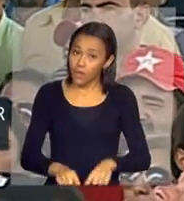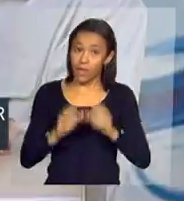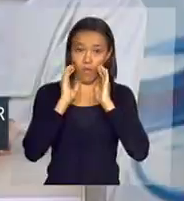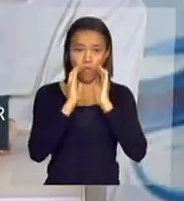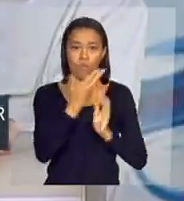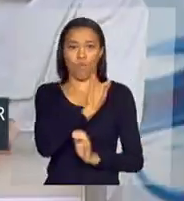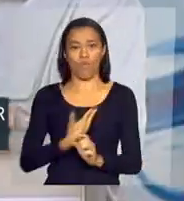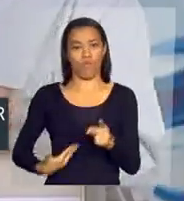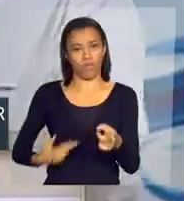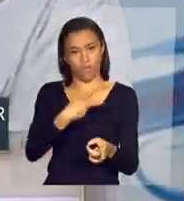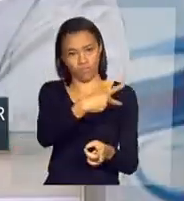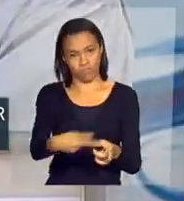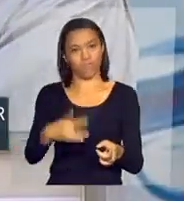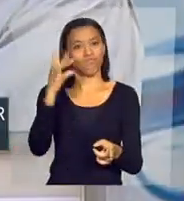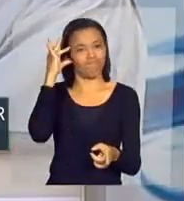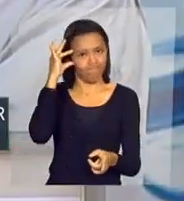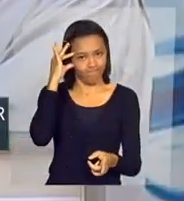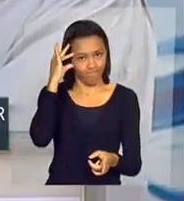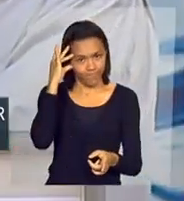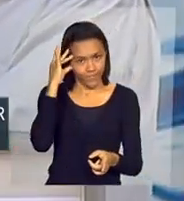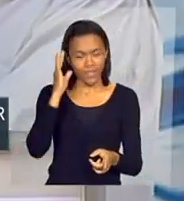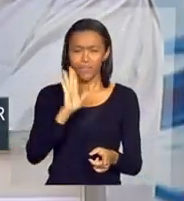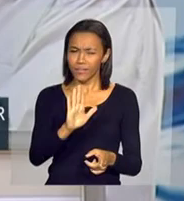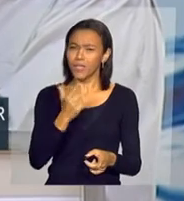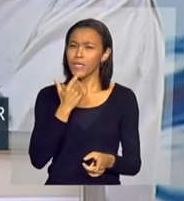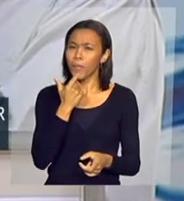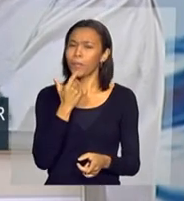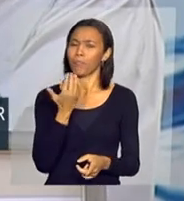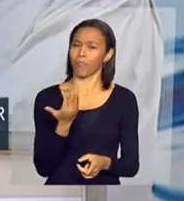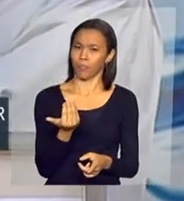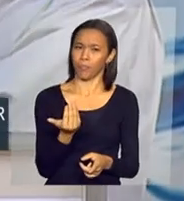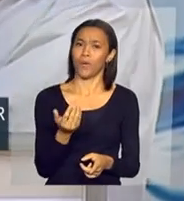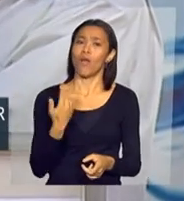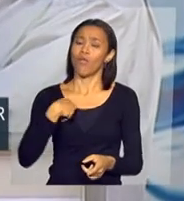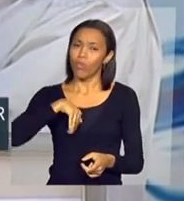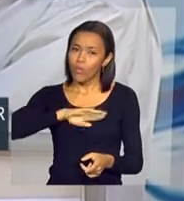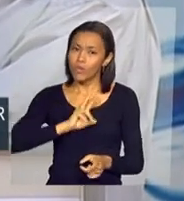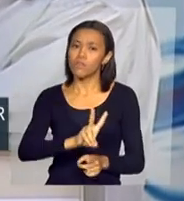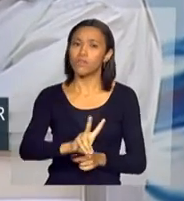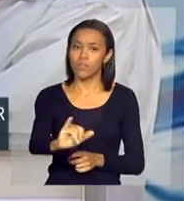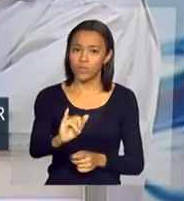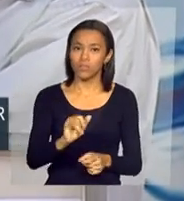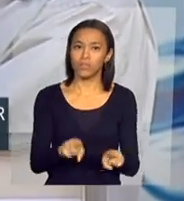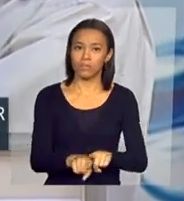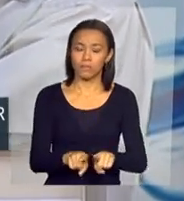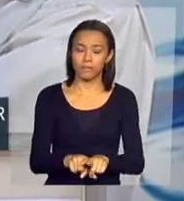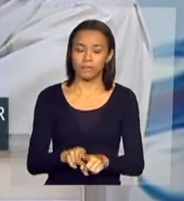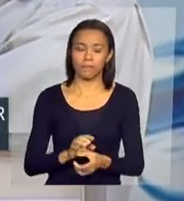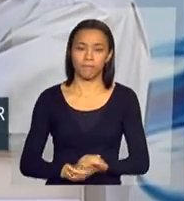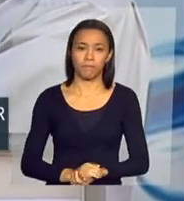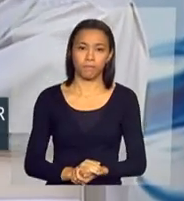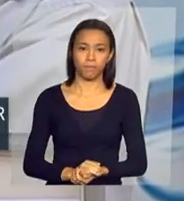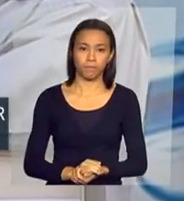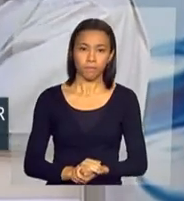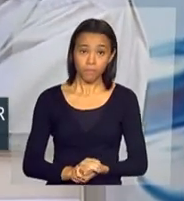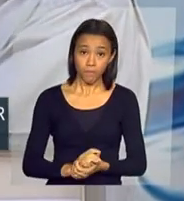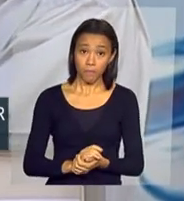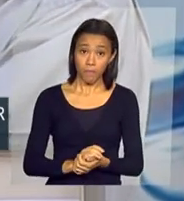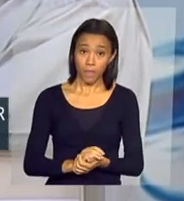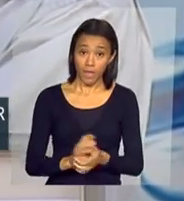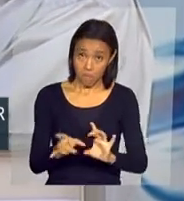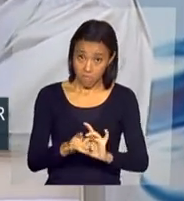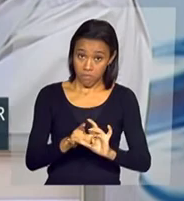presidenta Dilma. E daqui a pouco, presidenta, nós vamos dar a ordem de